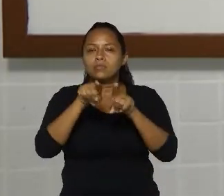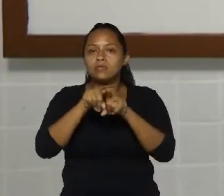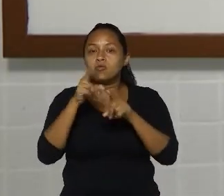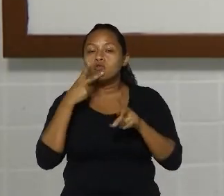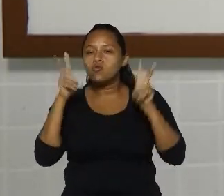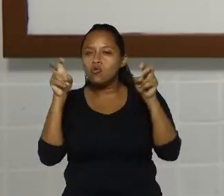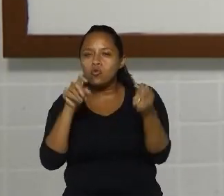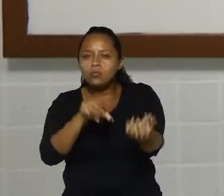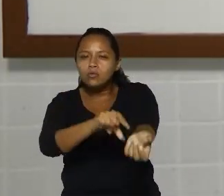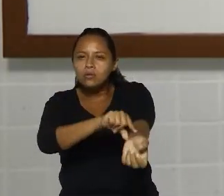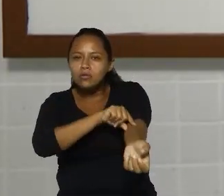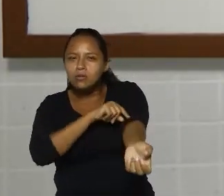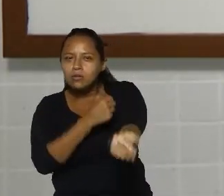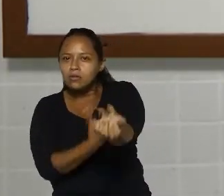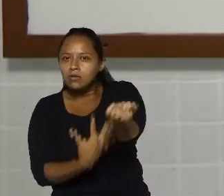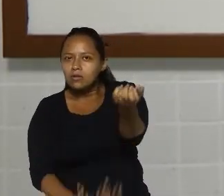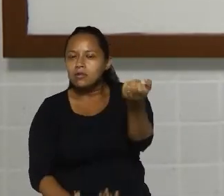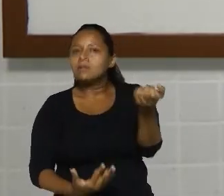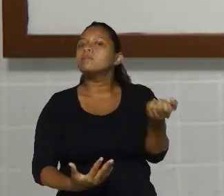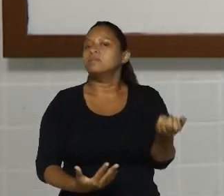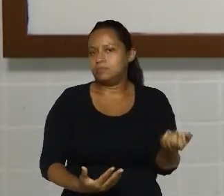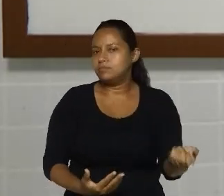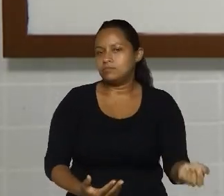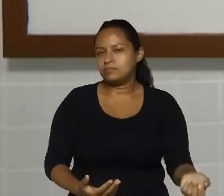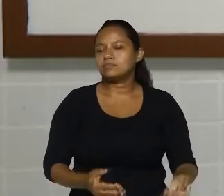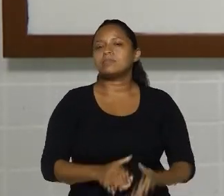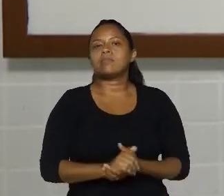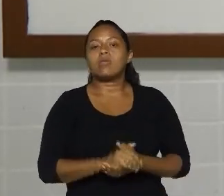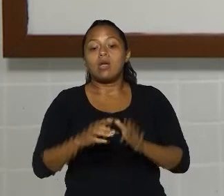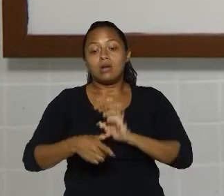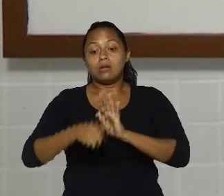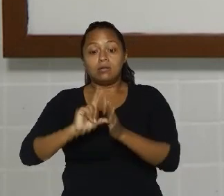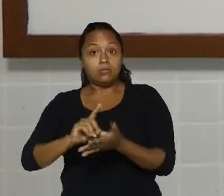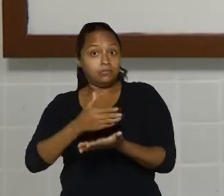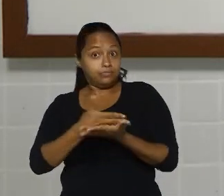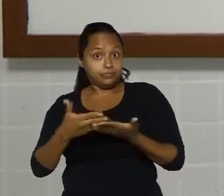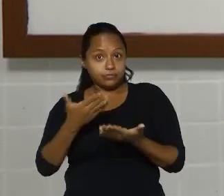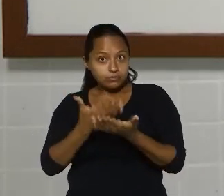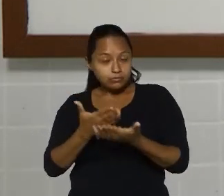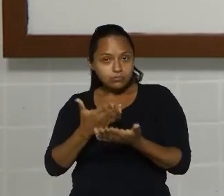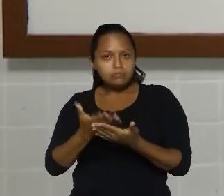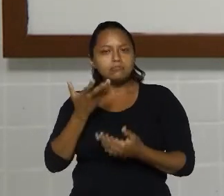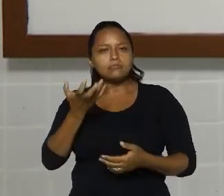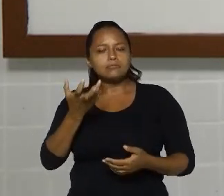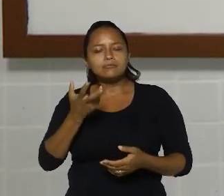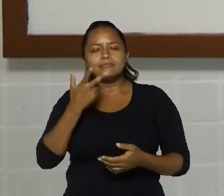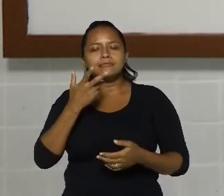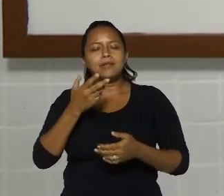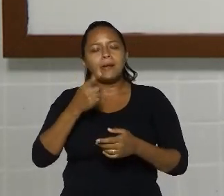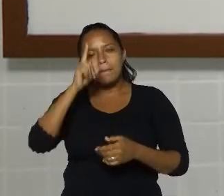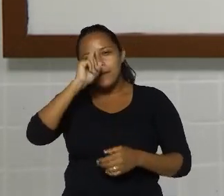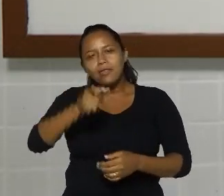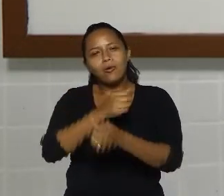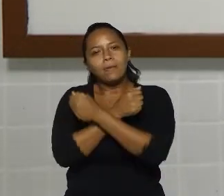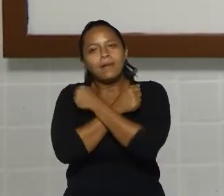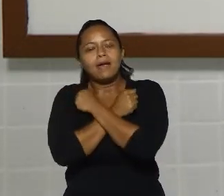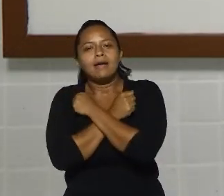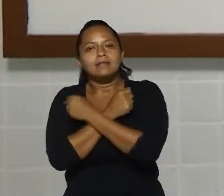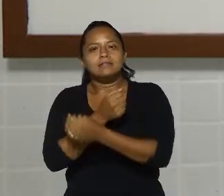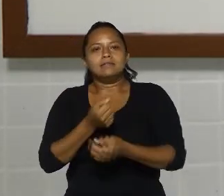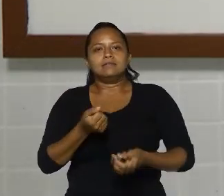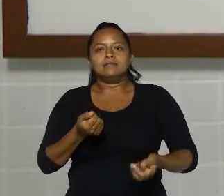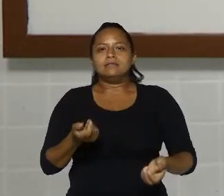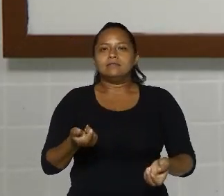falando sobre o tecido sanguíneo, sobre o sangue. Antes de iniciar nossa aula, eu gostaria de mandar um abraço para todos os alunos do